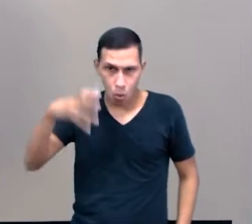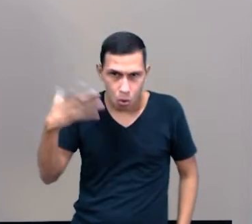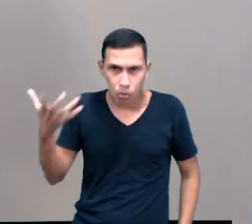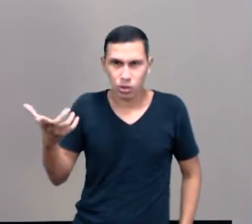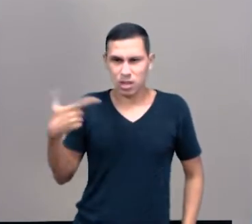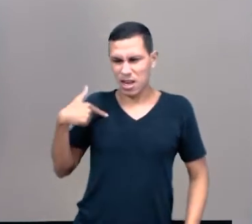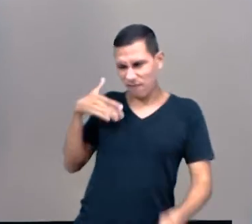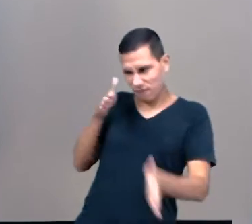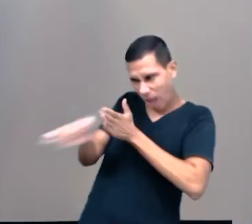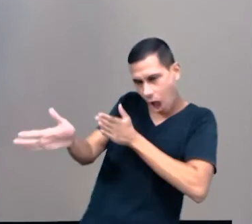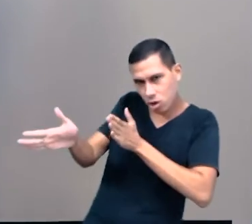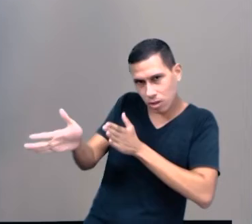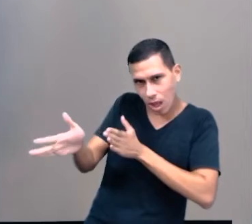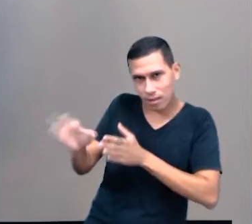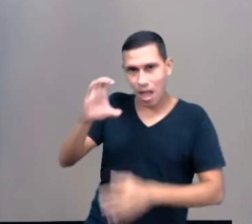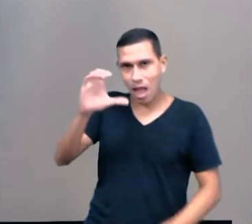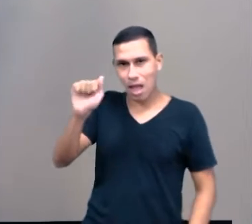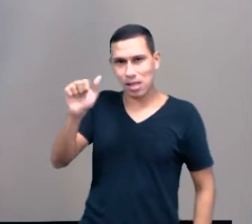fugindo